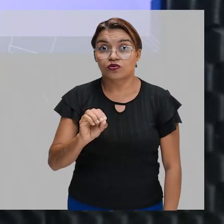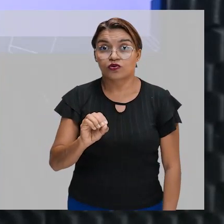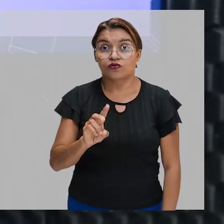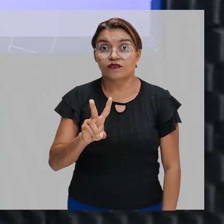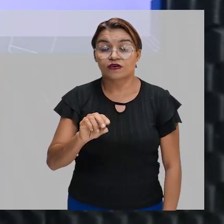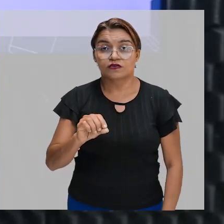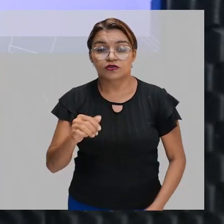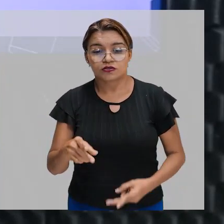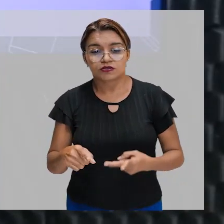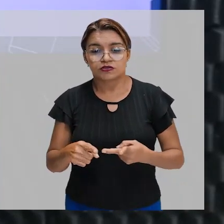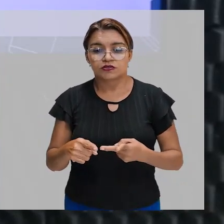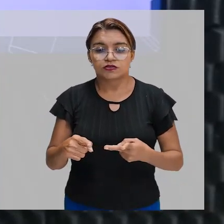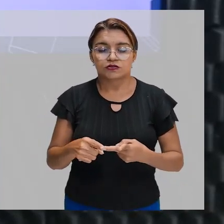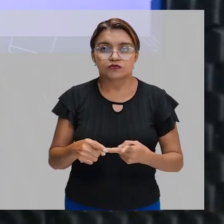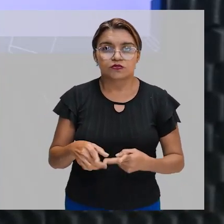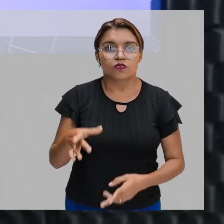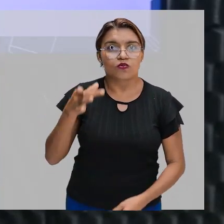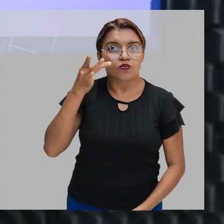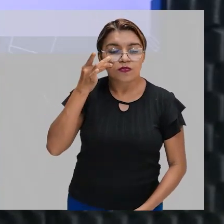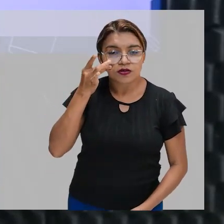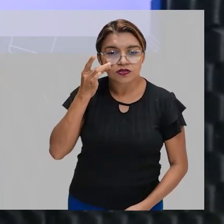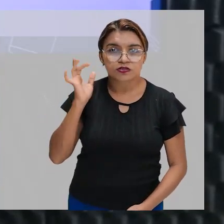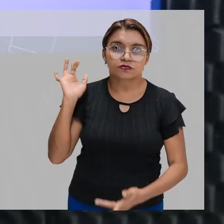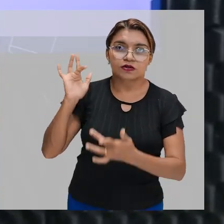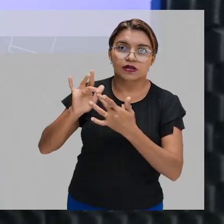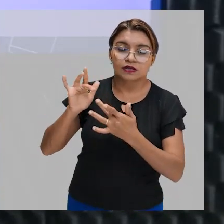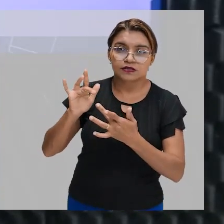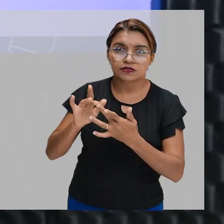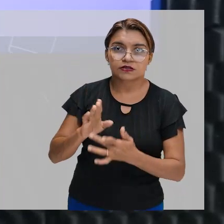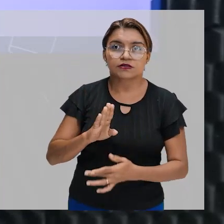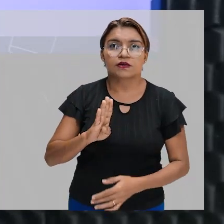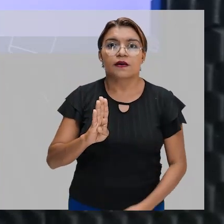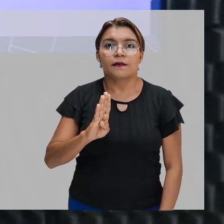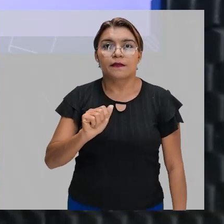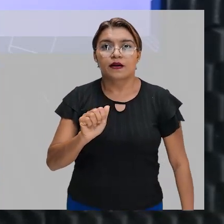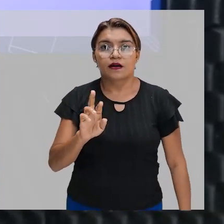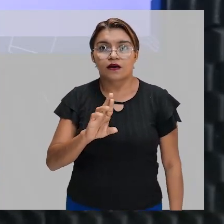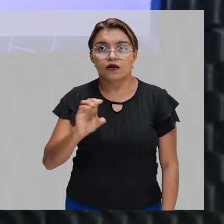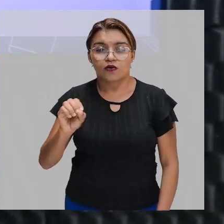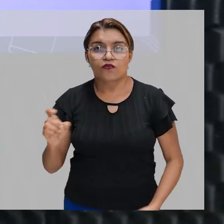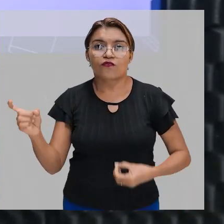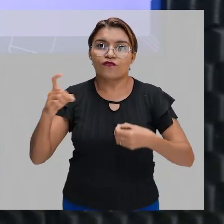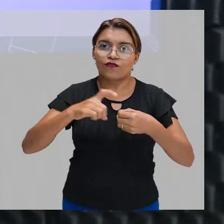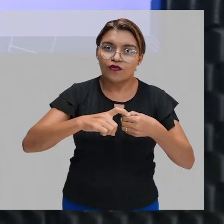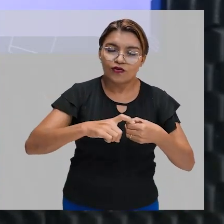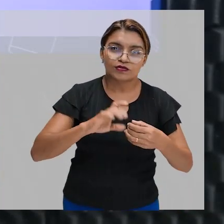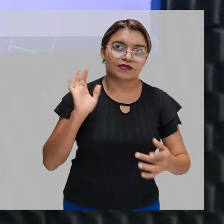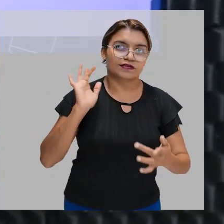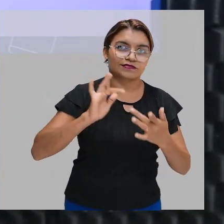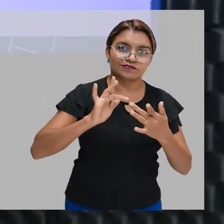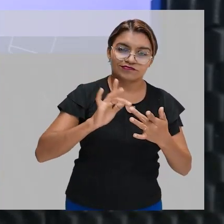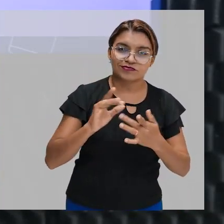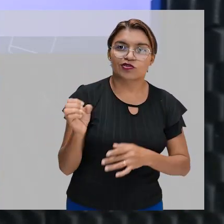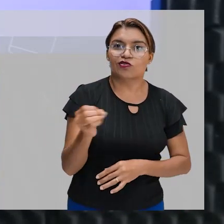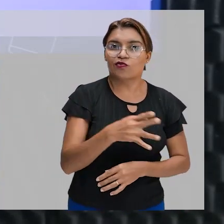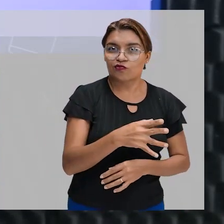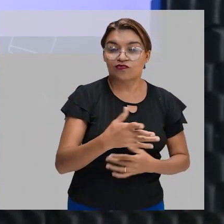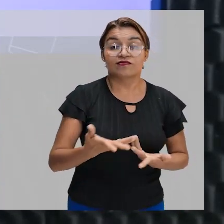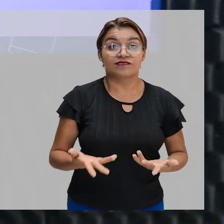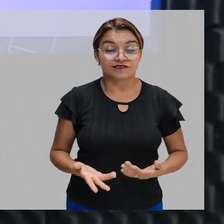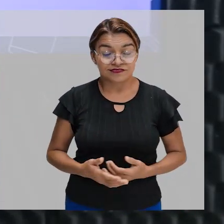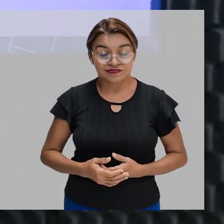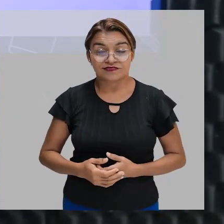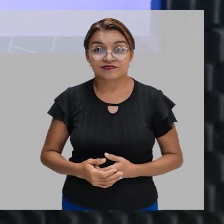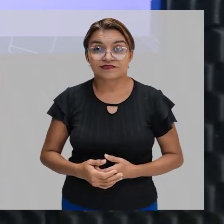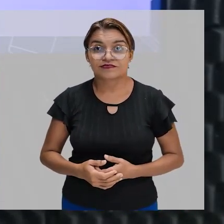humanismo classicismo Barroco volta para o classicismo neoclassicismo nega